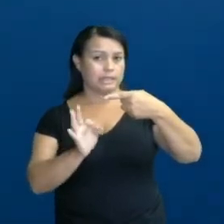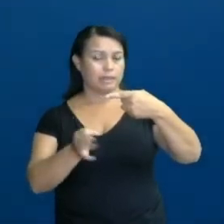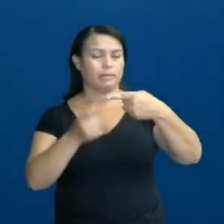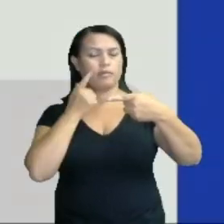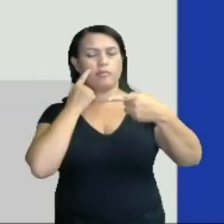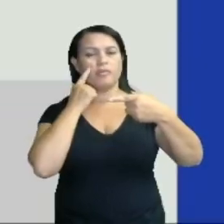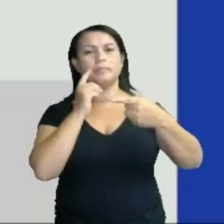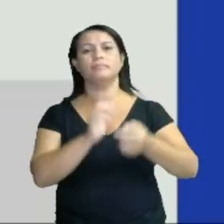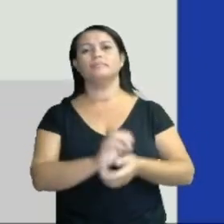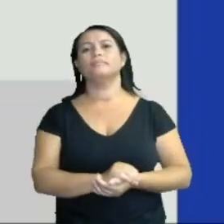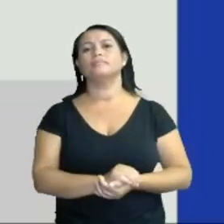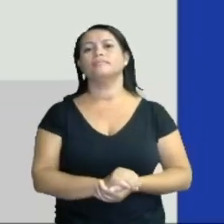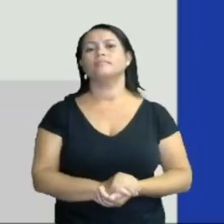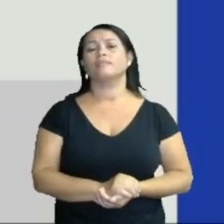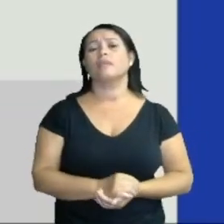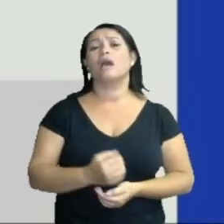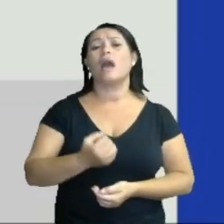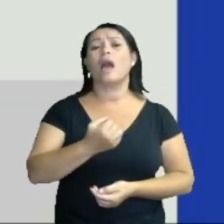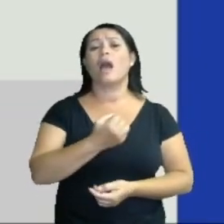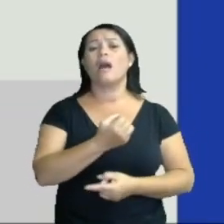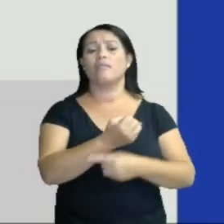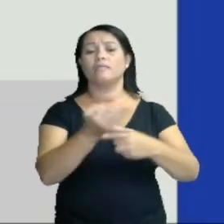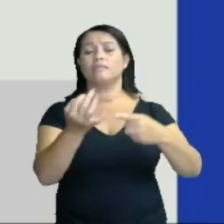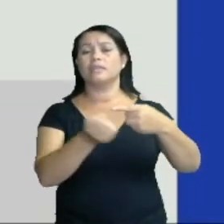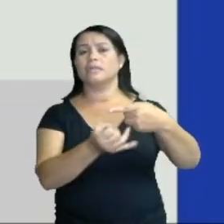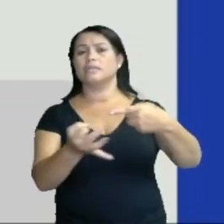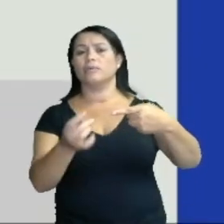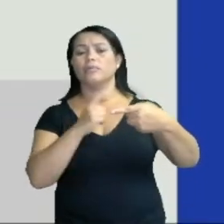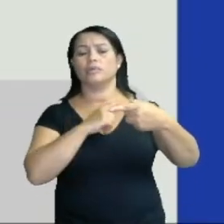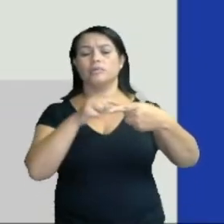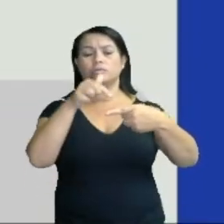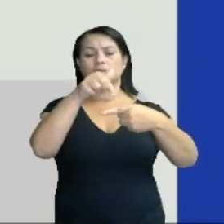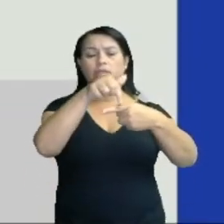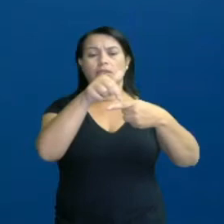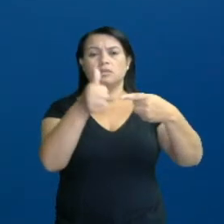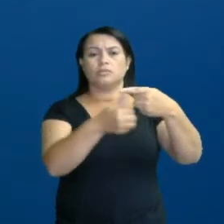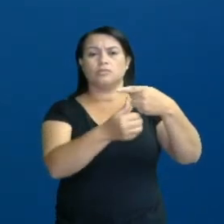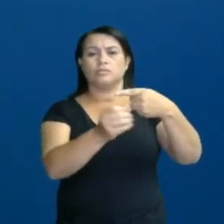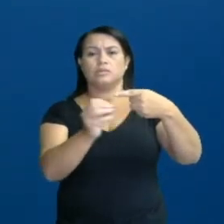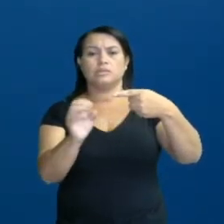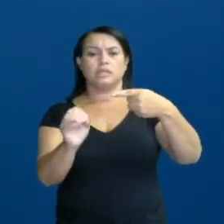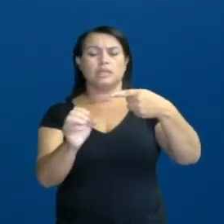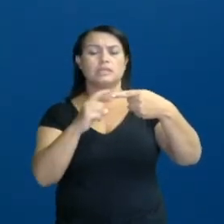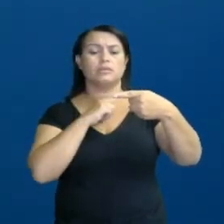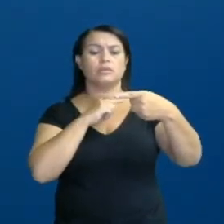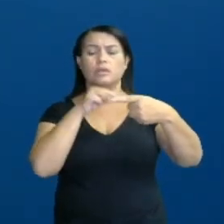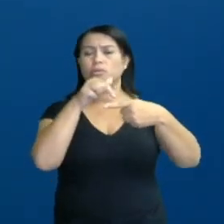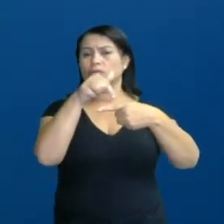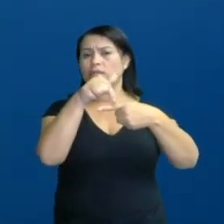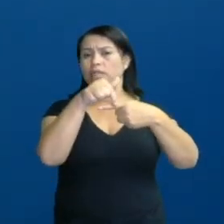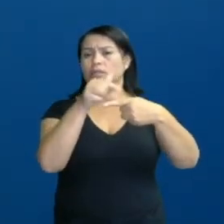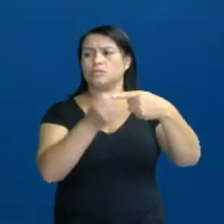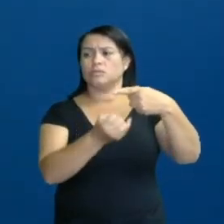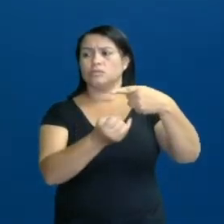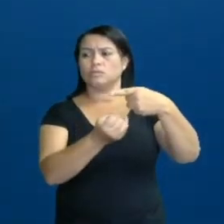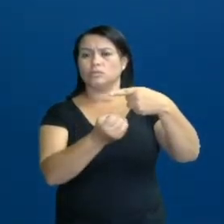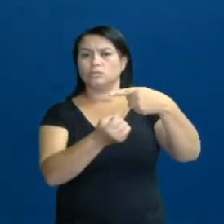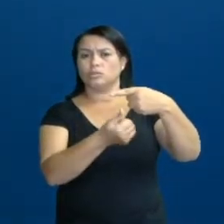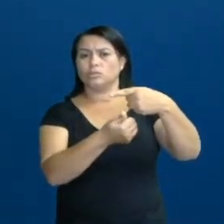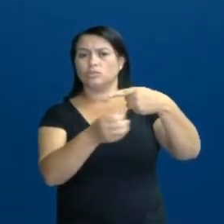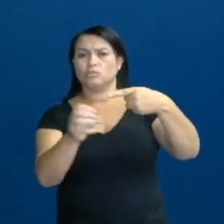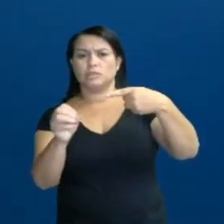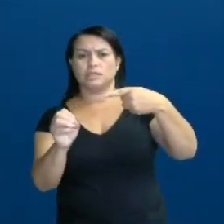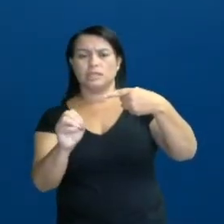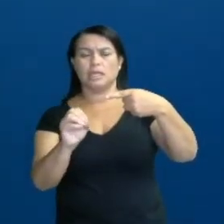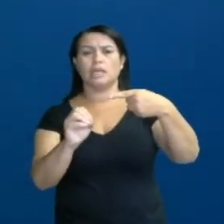vem comigo. A fração centesimal, eu tenho 7 sobre 100. Se eu tenho 7 sobre 100, então quer dizer